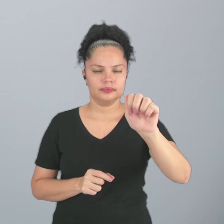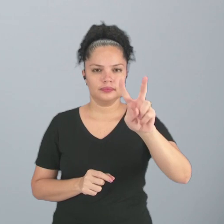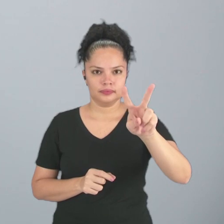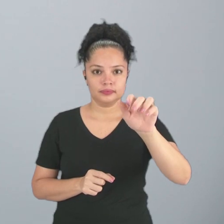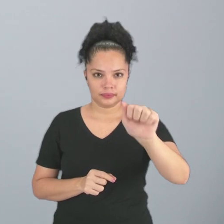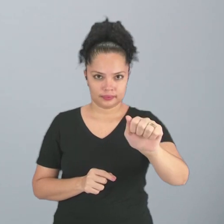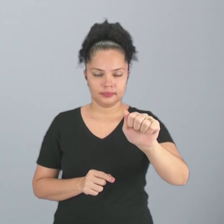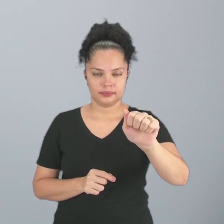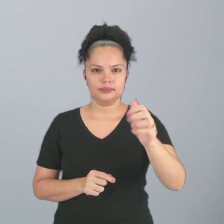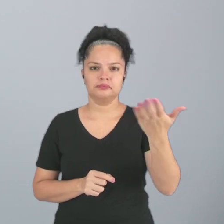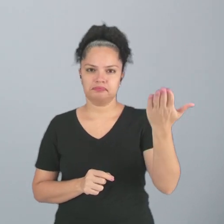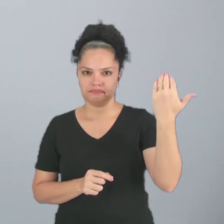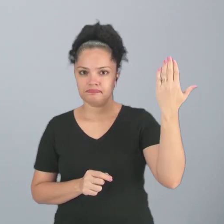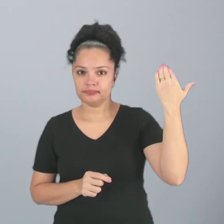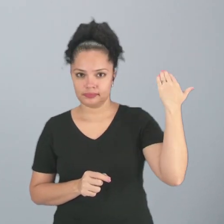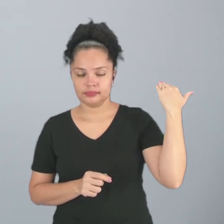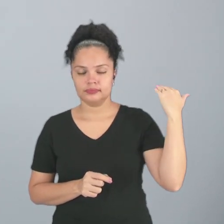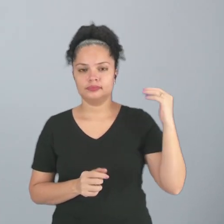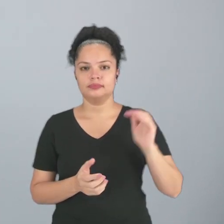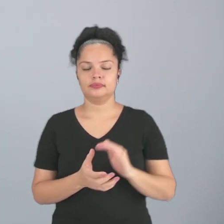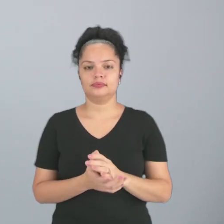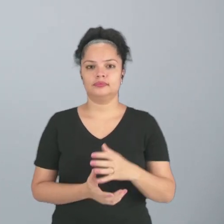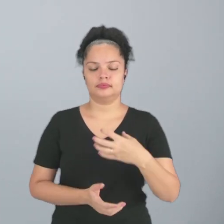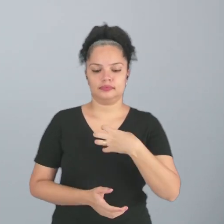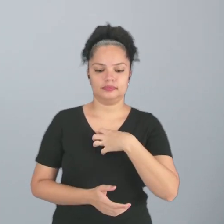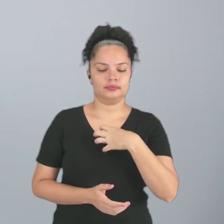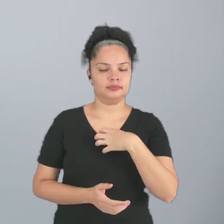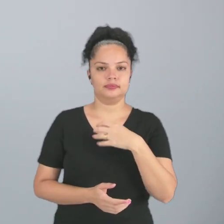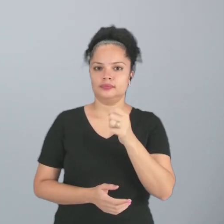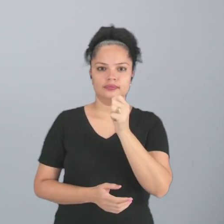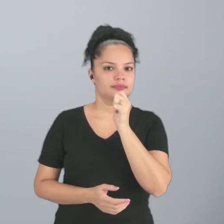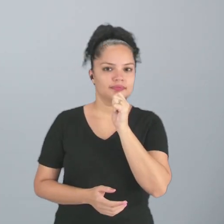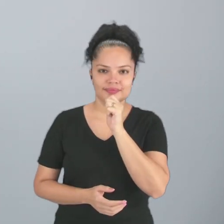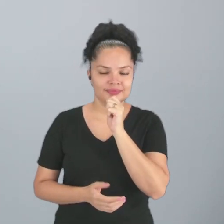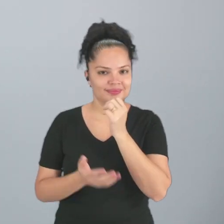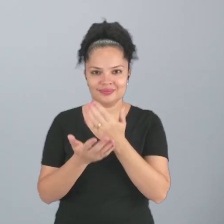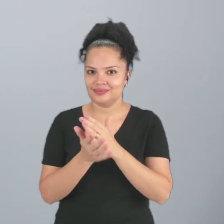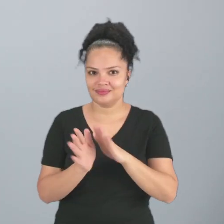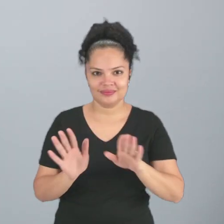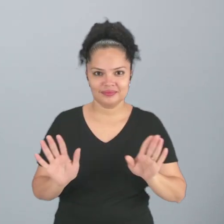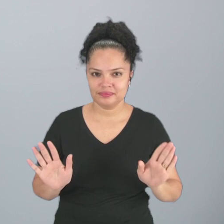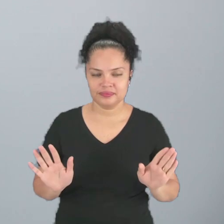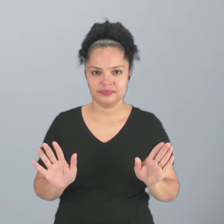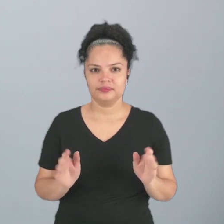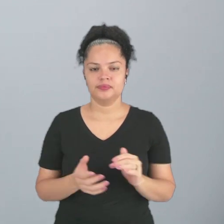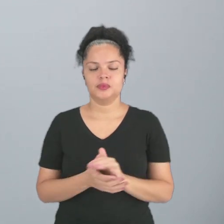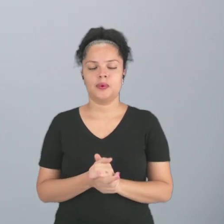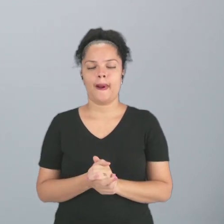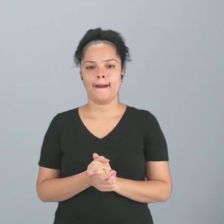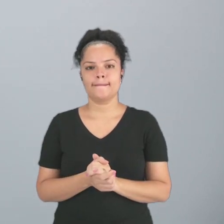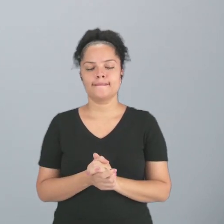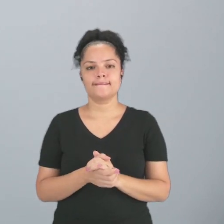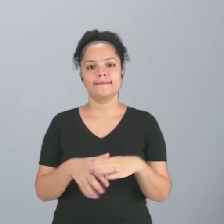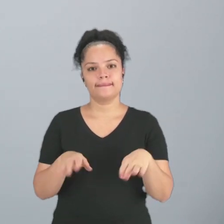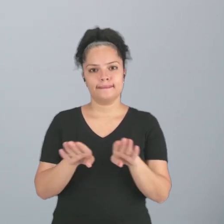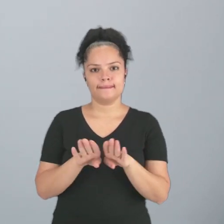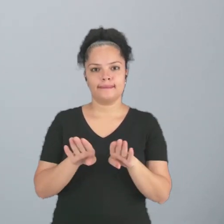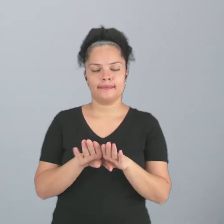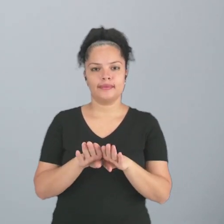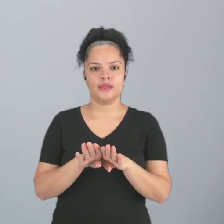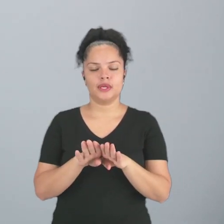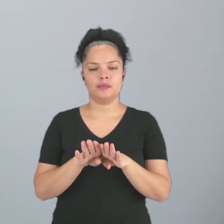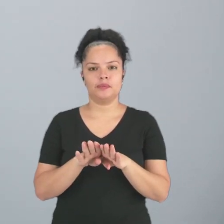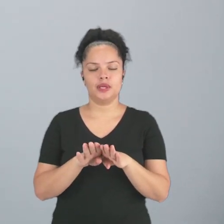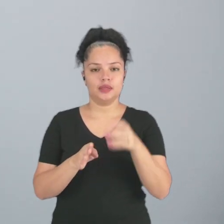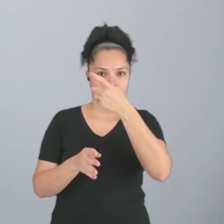pretérito imperfeito. É uma ação inacabada. Ela começou e não foi concluída, ou então é algo que o